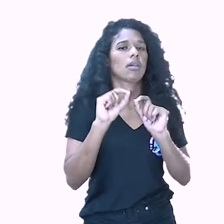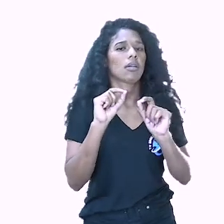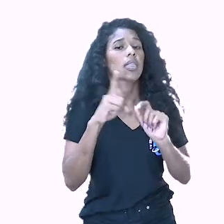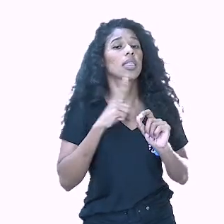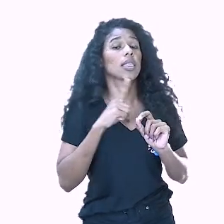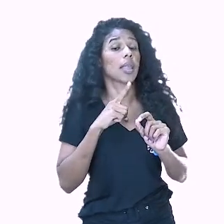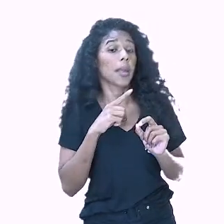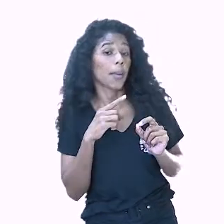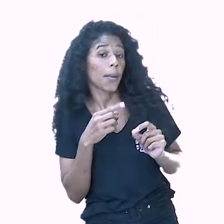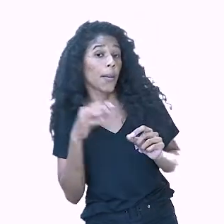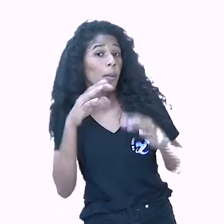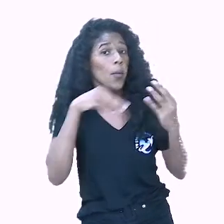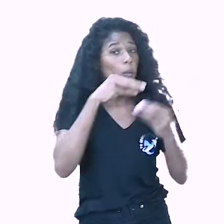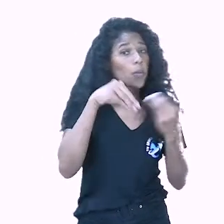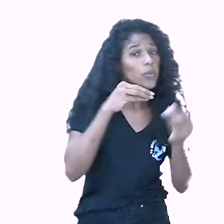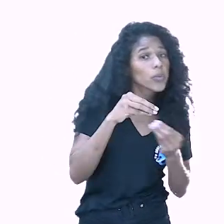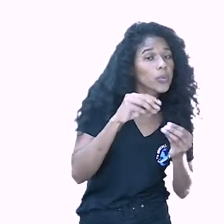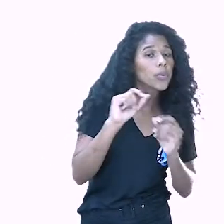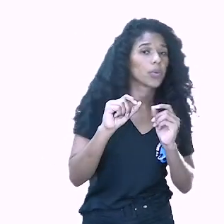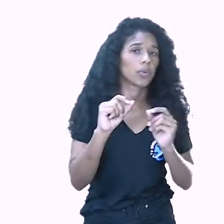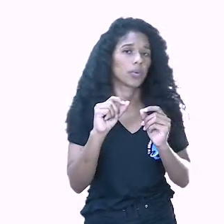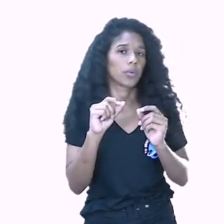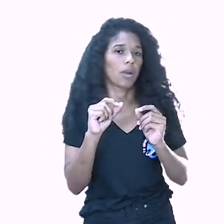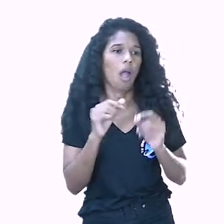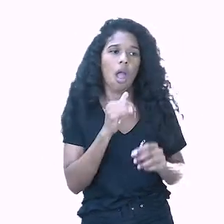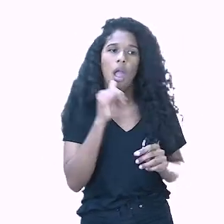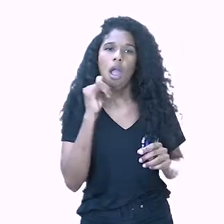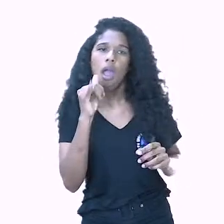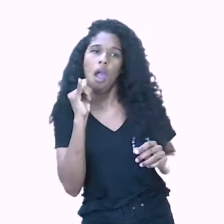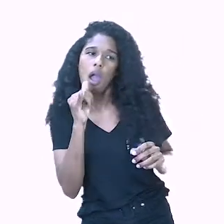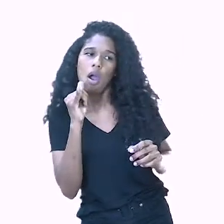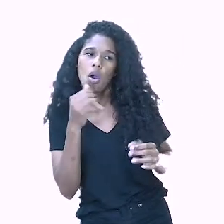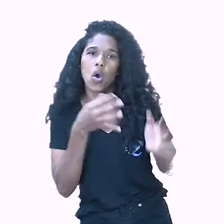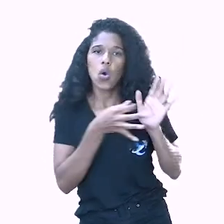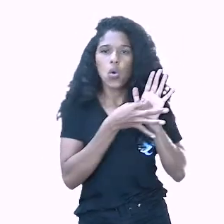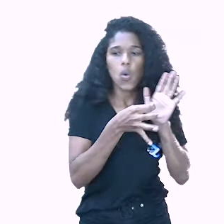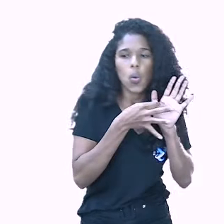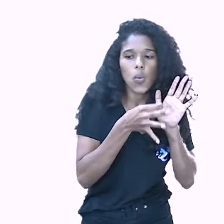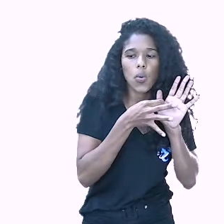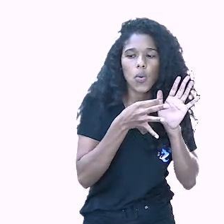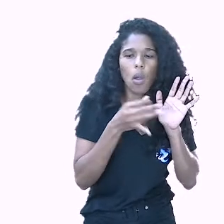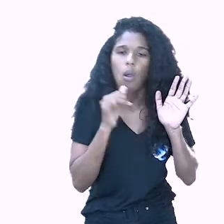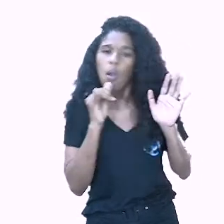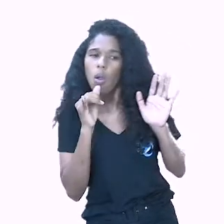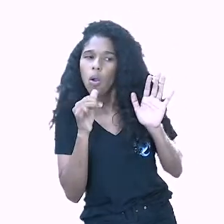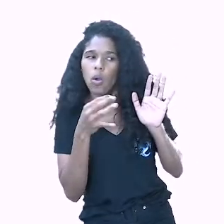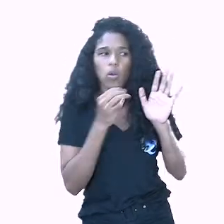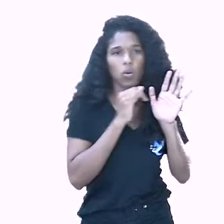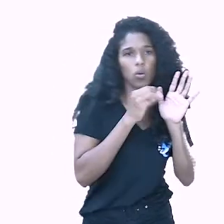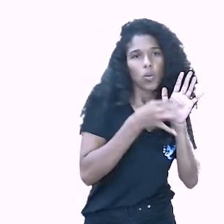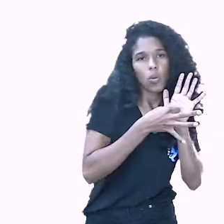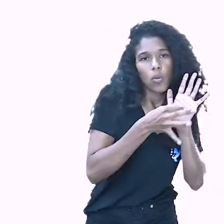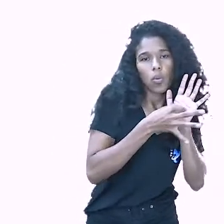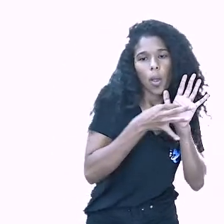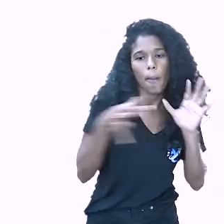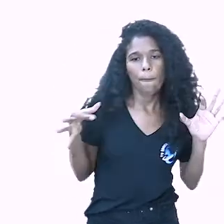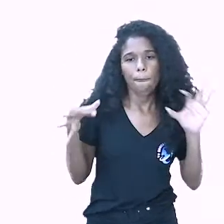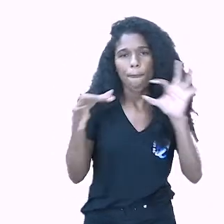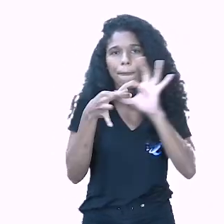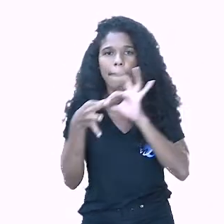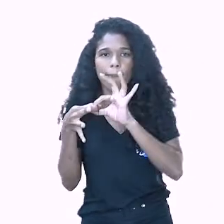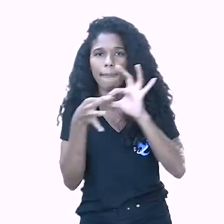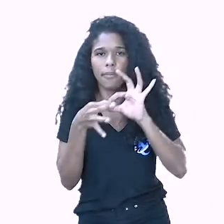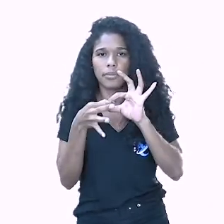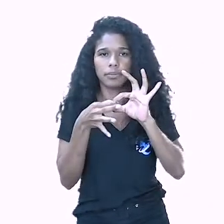com o opinativo. Ah, Letícia, mas você falou que a crônica é narrativa. Sim, ela é uma narrativa, mas,